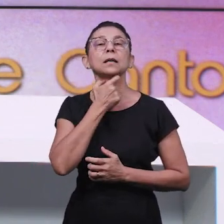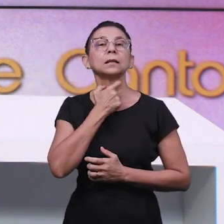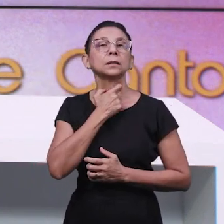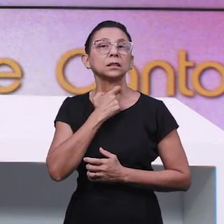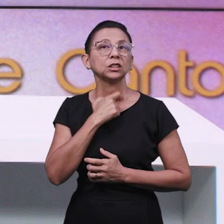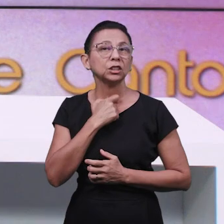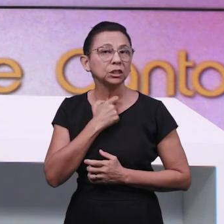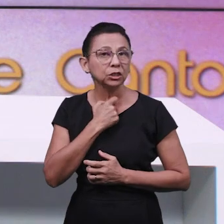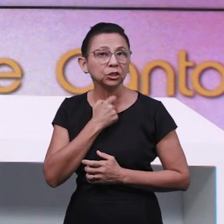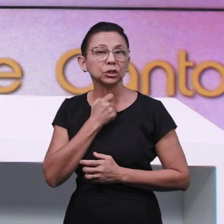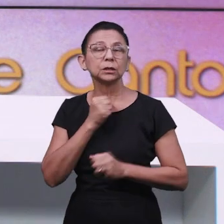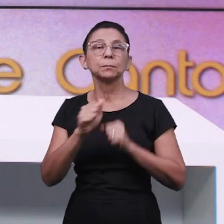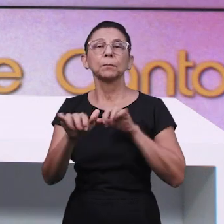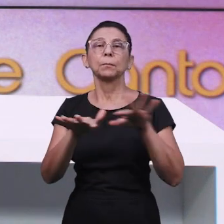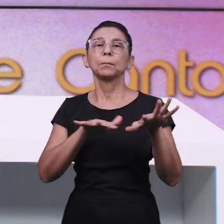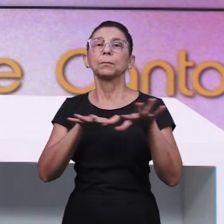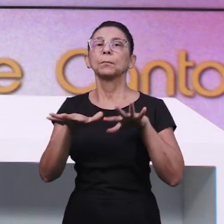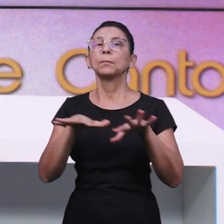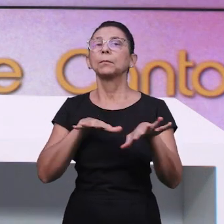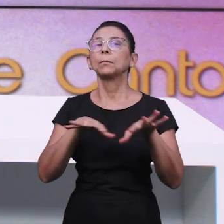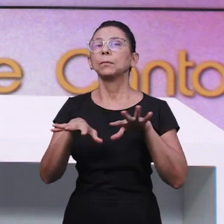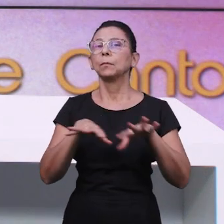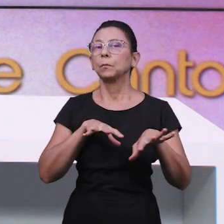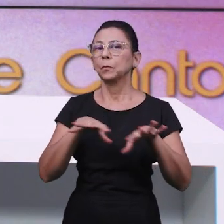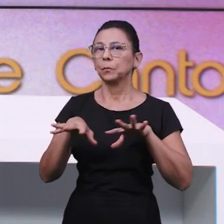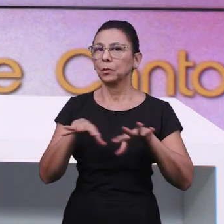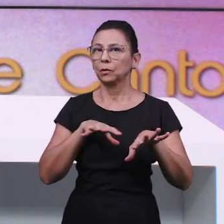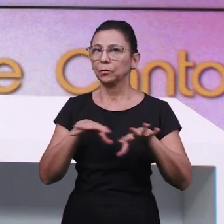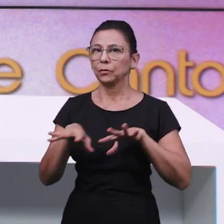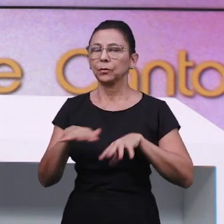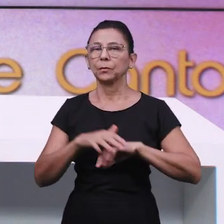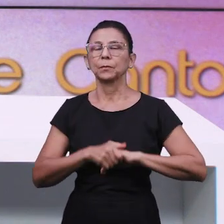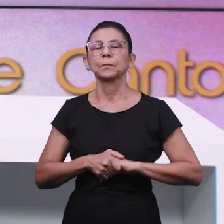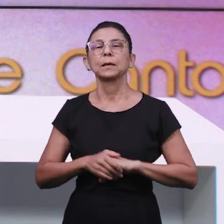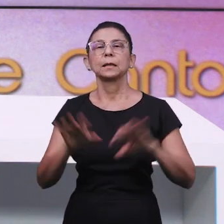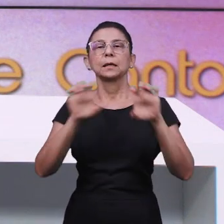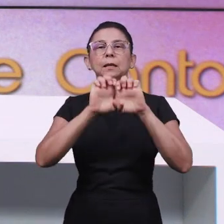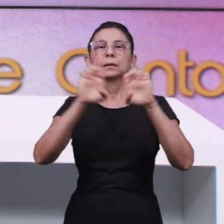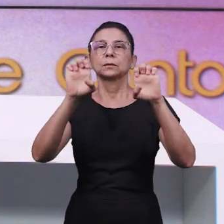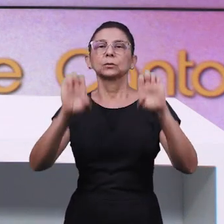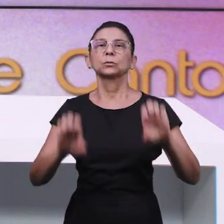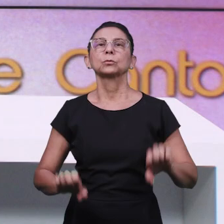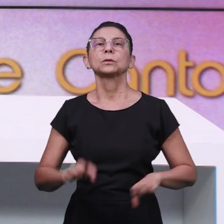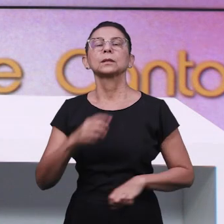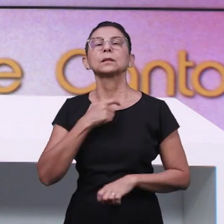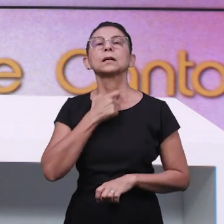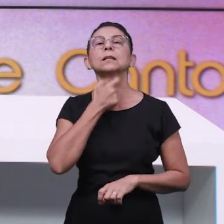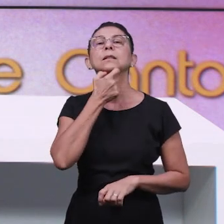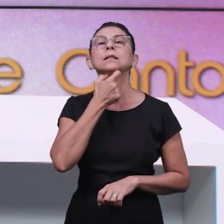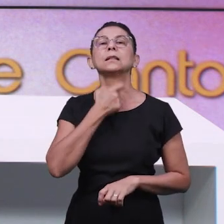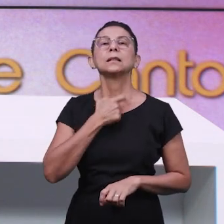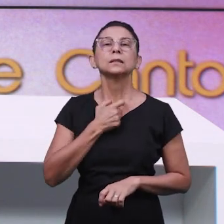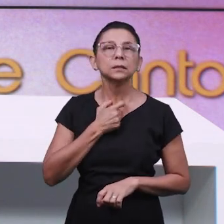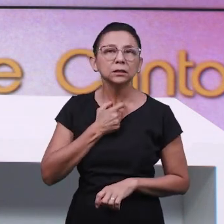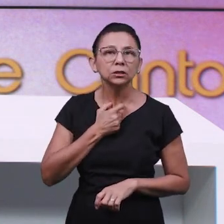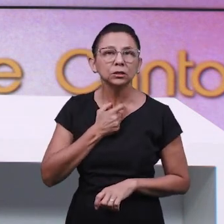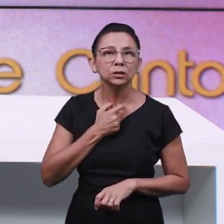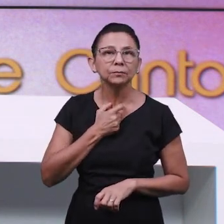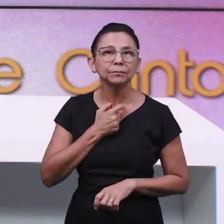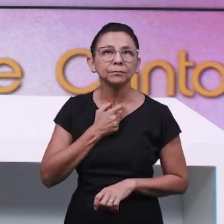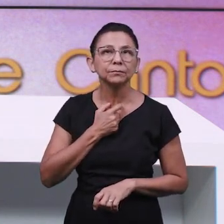fornece movimento, mecanismos para a estrutura laríngea. Essa estrutura vai